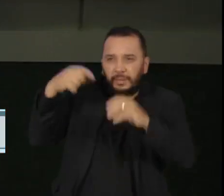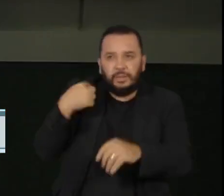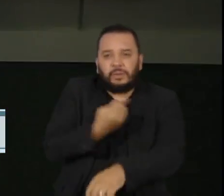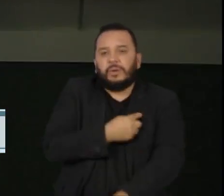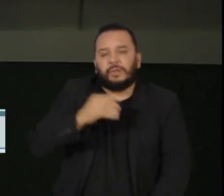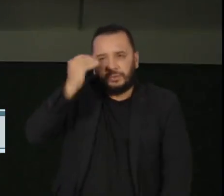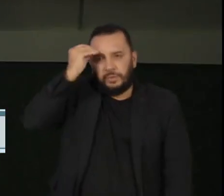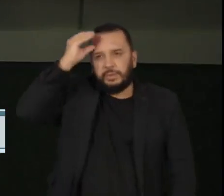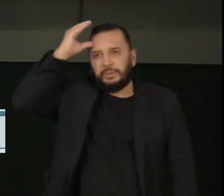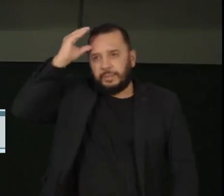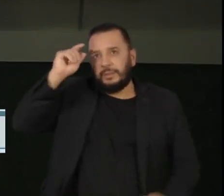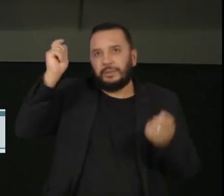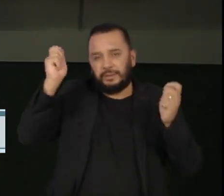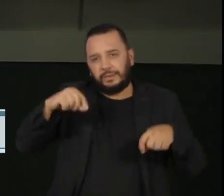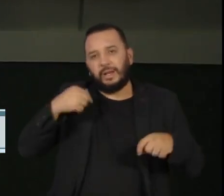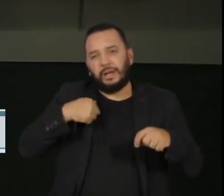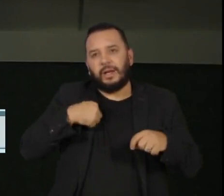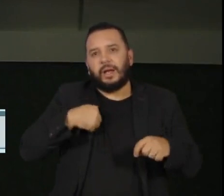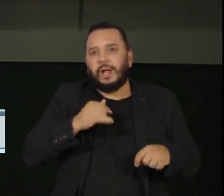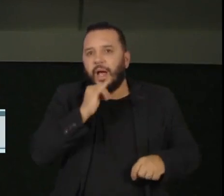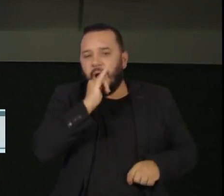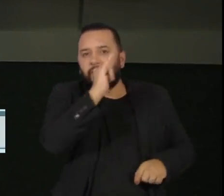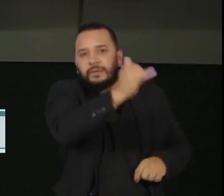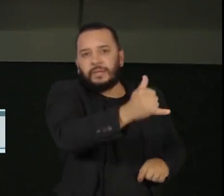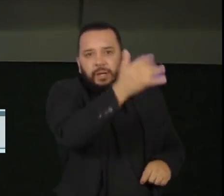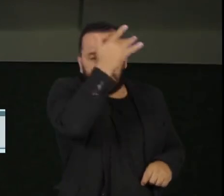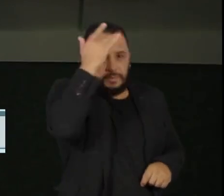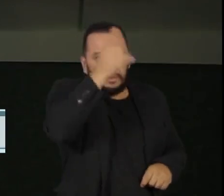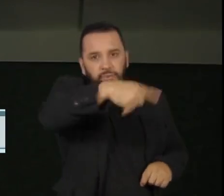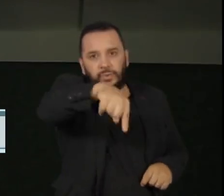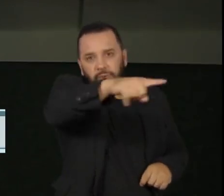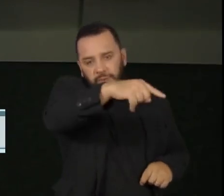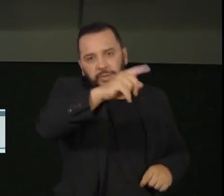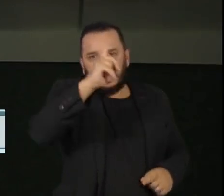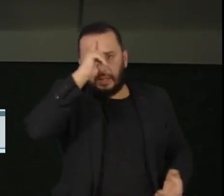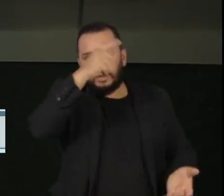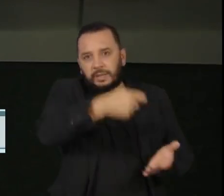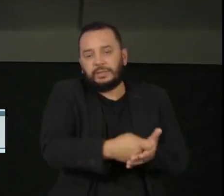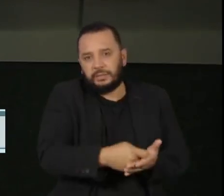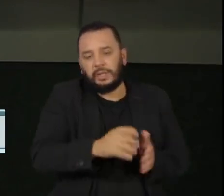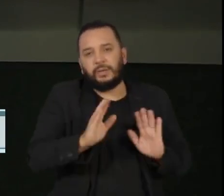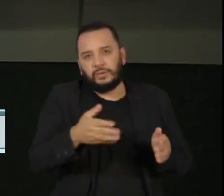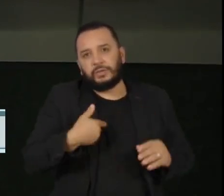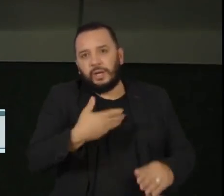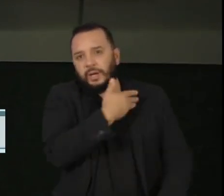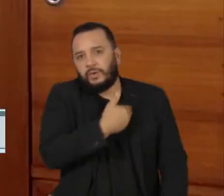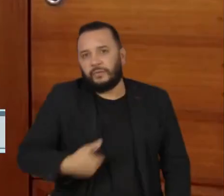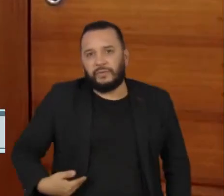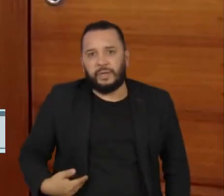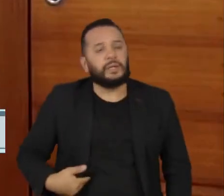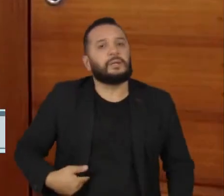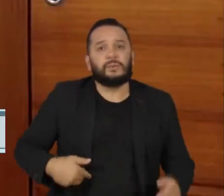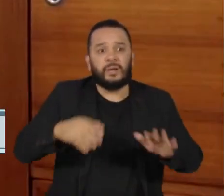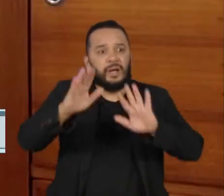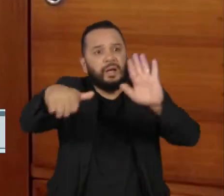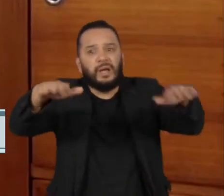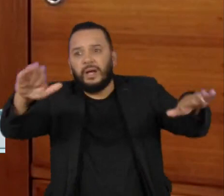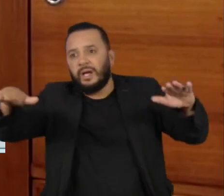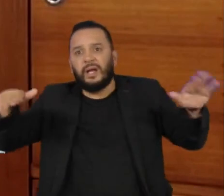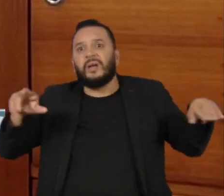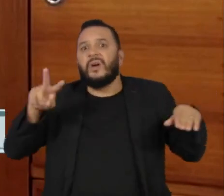tem, consiga informar os tomadores de decisão, o estado da arte, né, alertas precoces, para